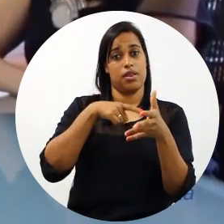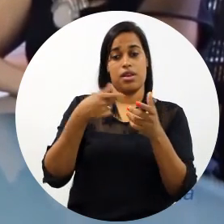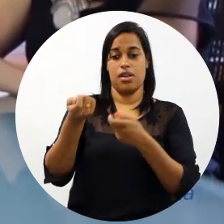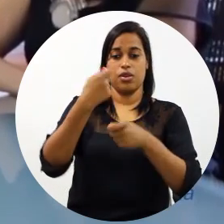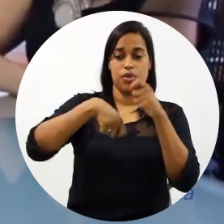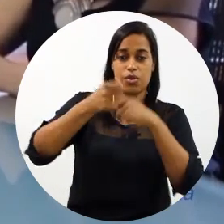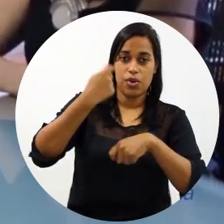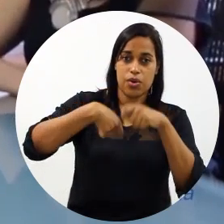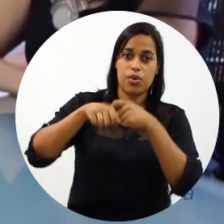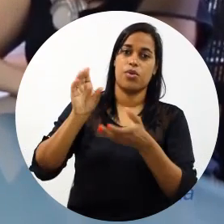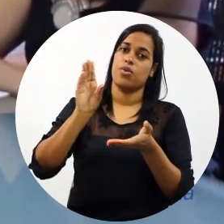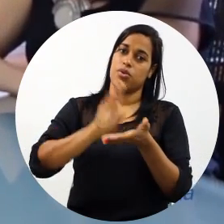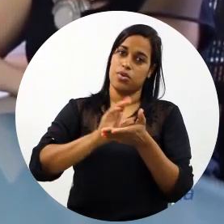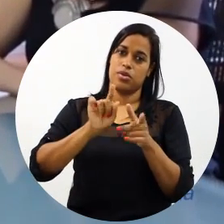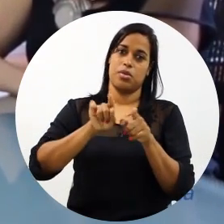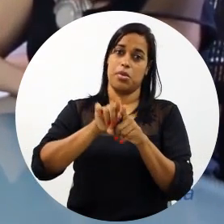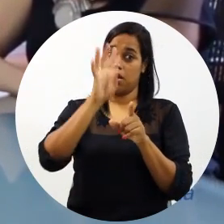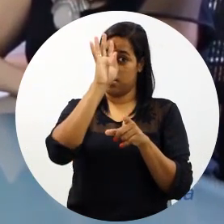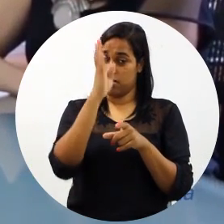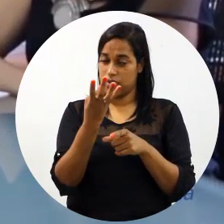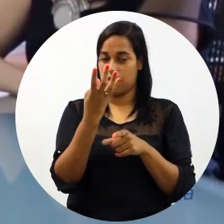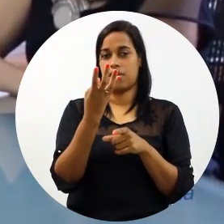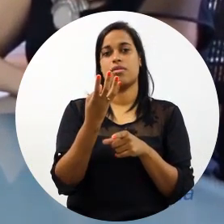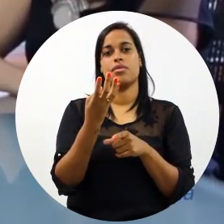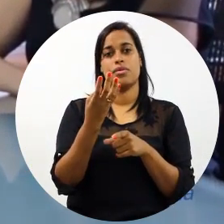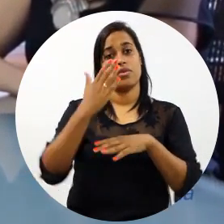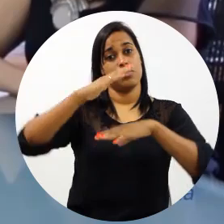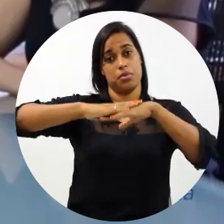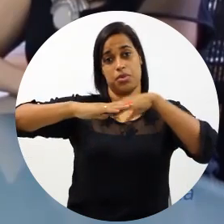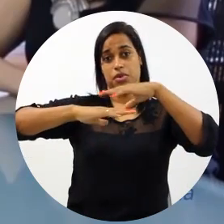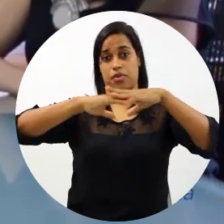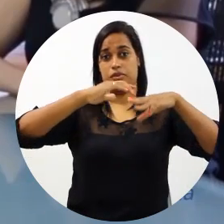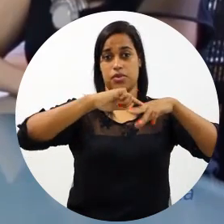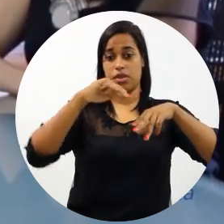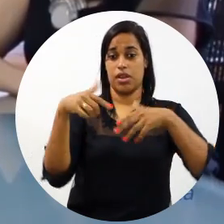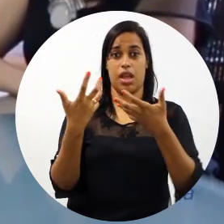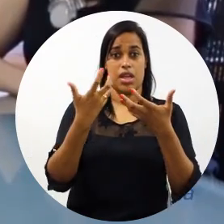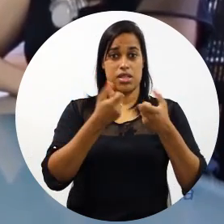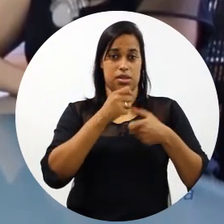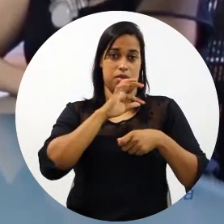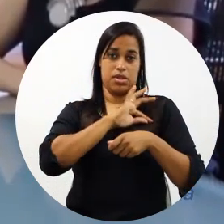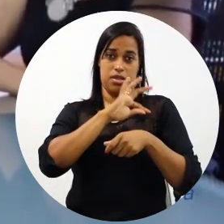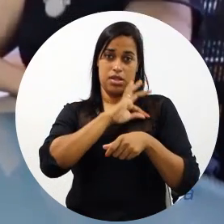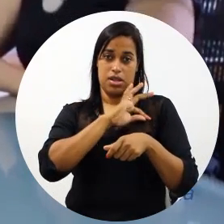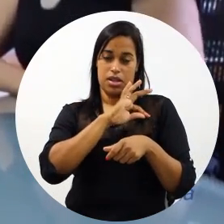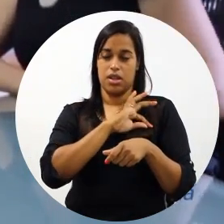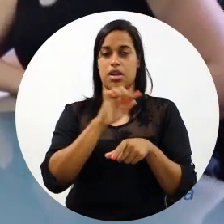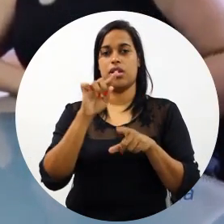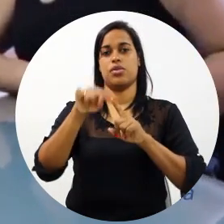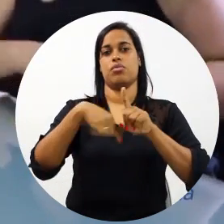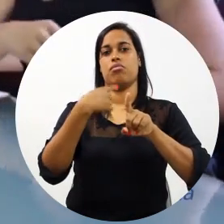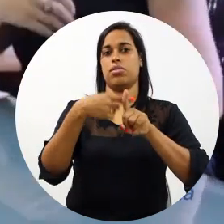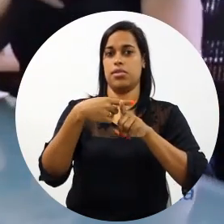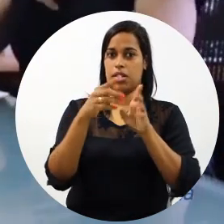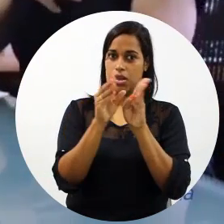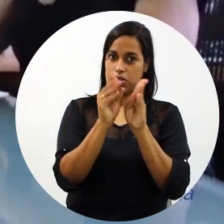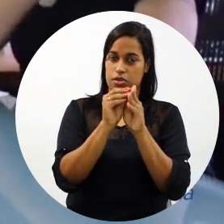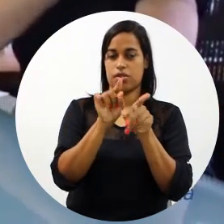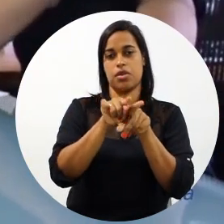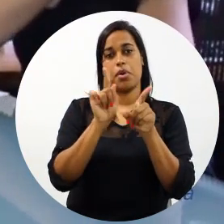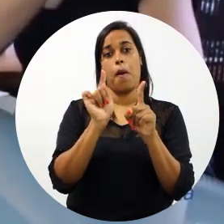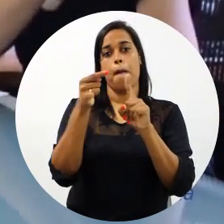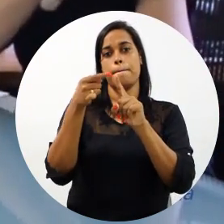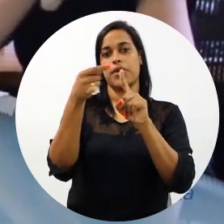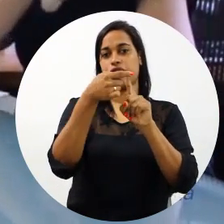lucro, né? Elas querem ter resultados. Sim. E os funcionários estão ali para receber seu salário, seus benefícios, ou seja, são